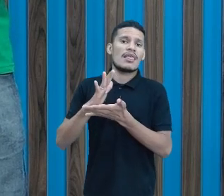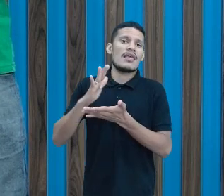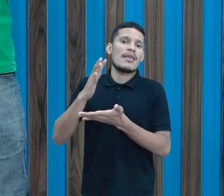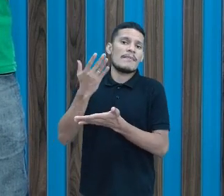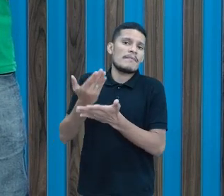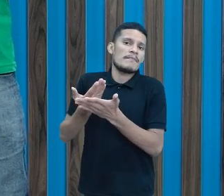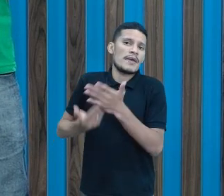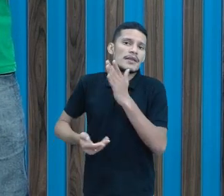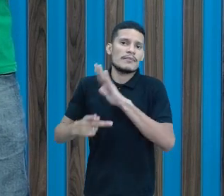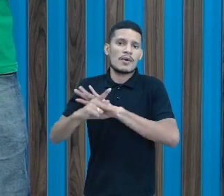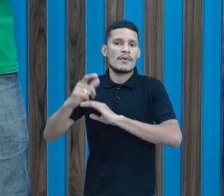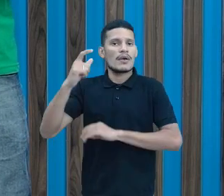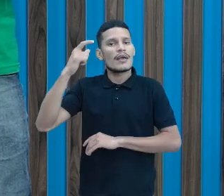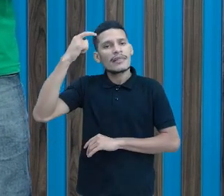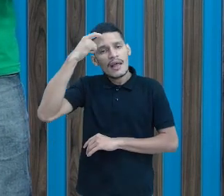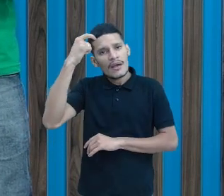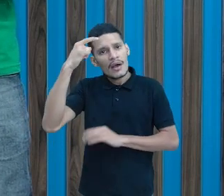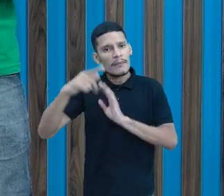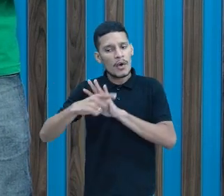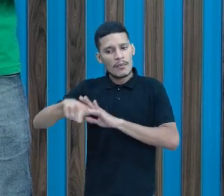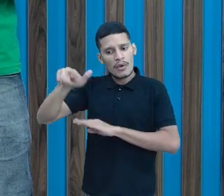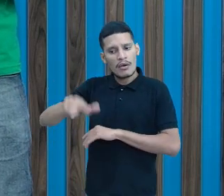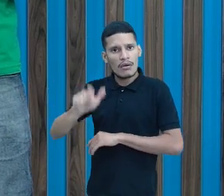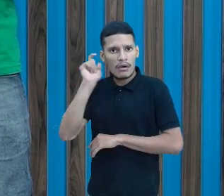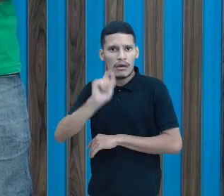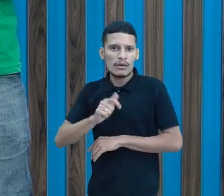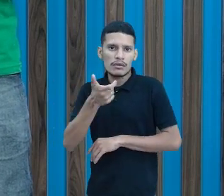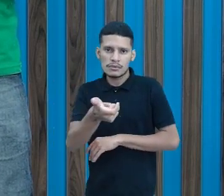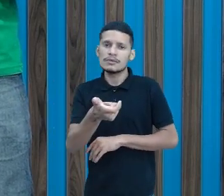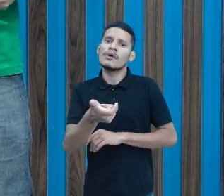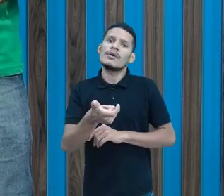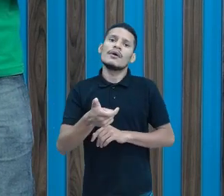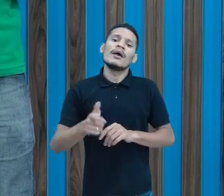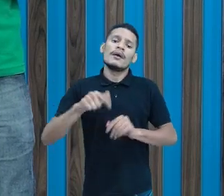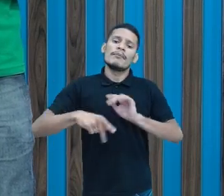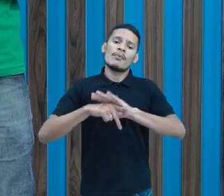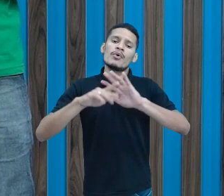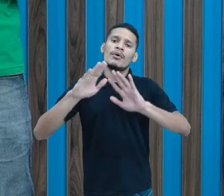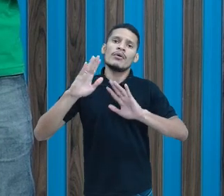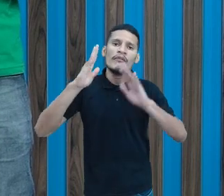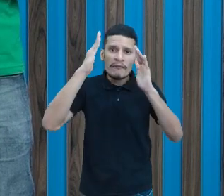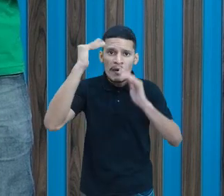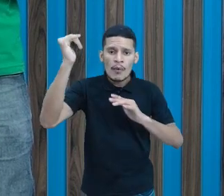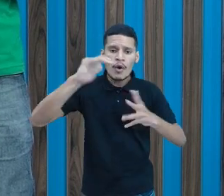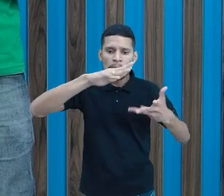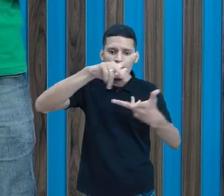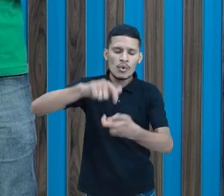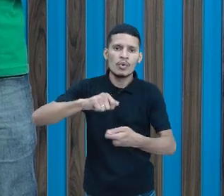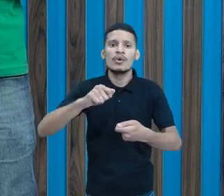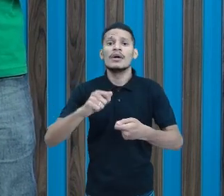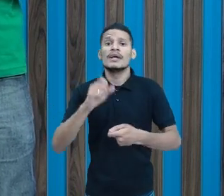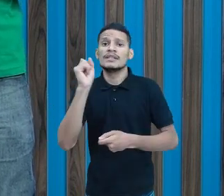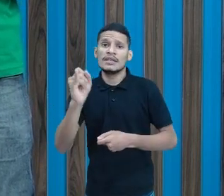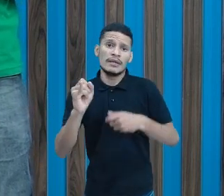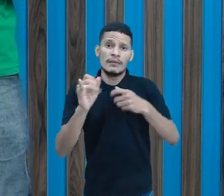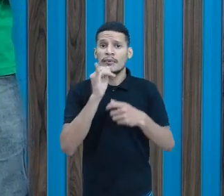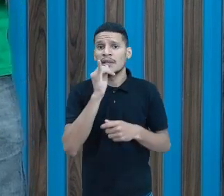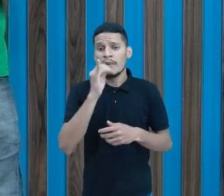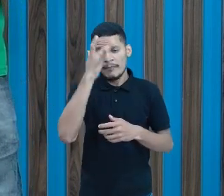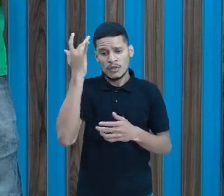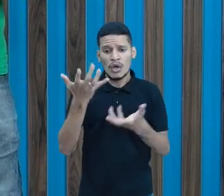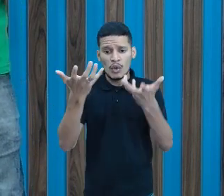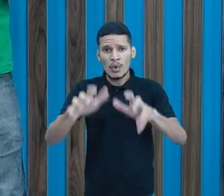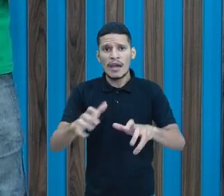Paulo Freire, que é celebrado no mundo inteiro, né, talvez os interesses daqueles que se recusam sequer a citar o nome